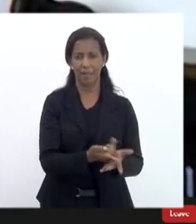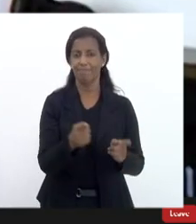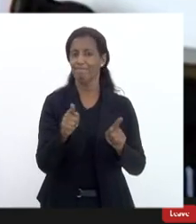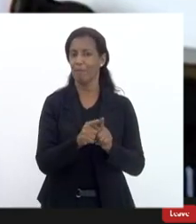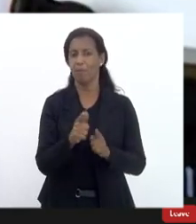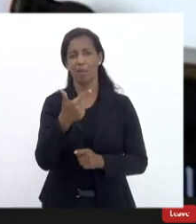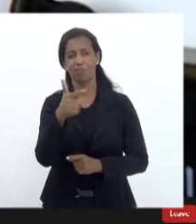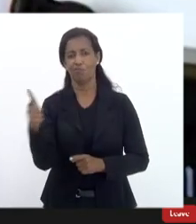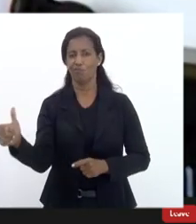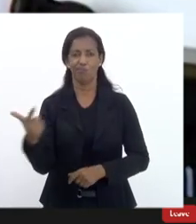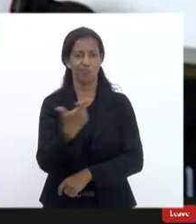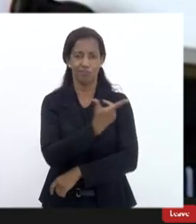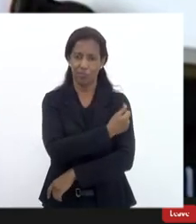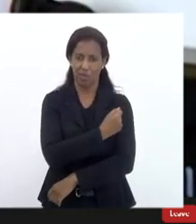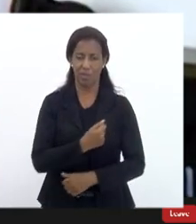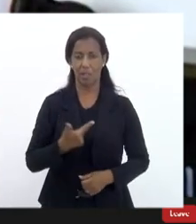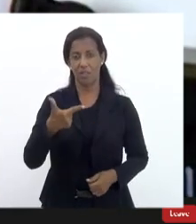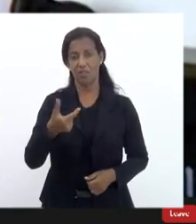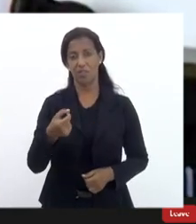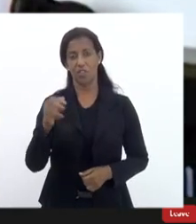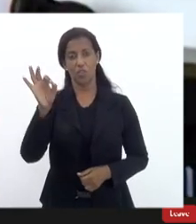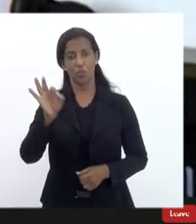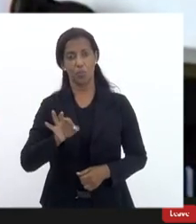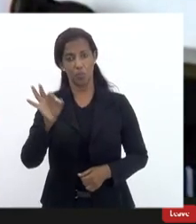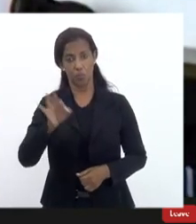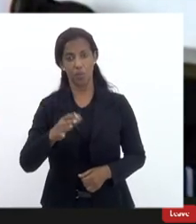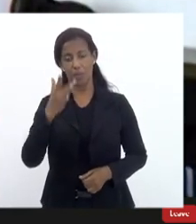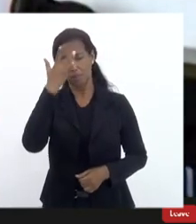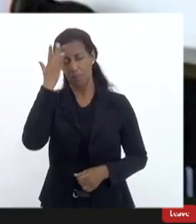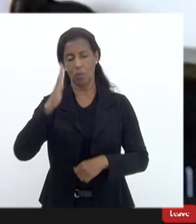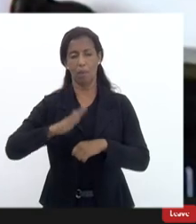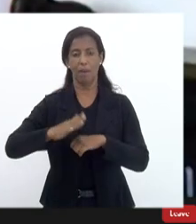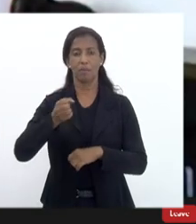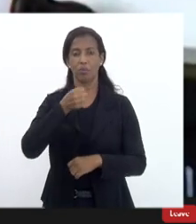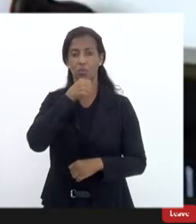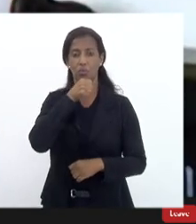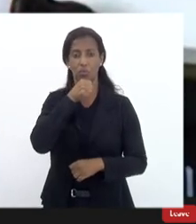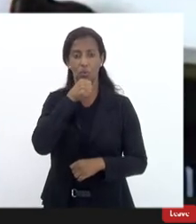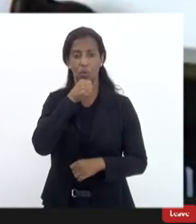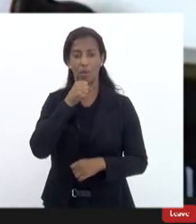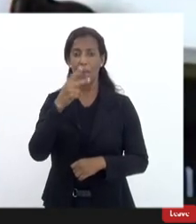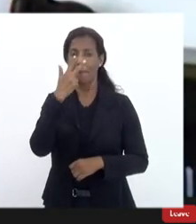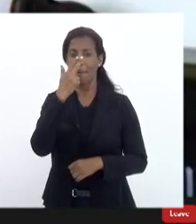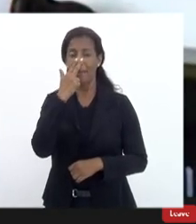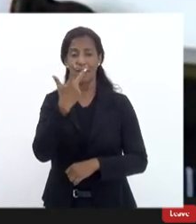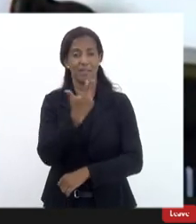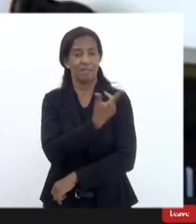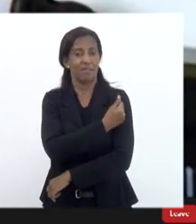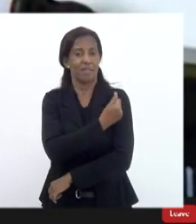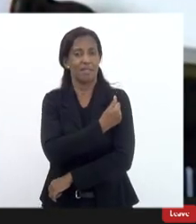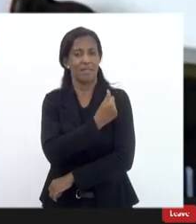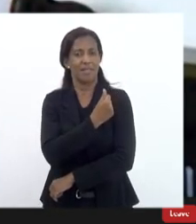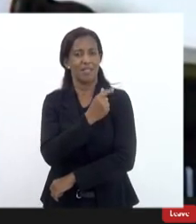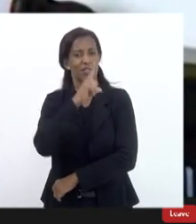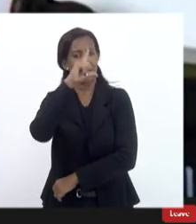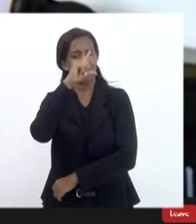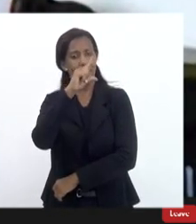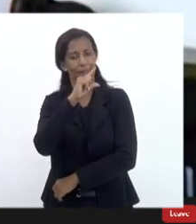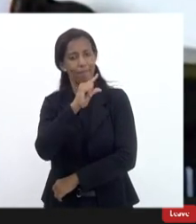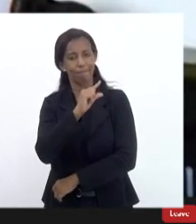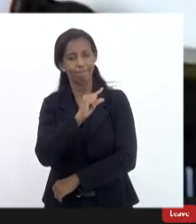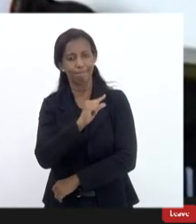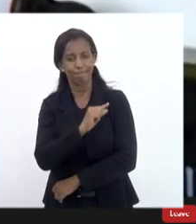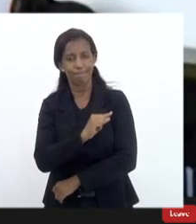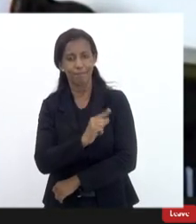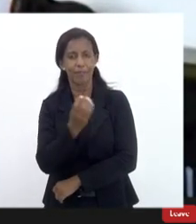vacinadas. 20% já são pessoas, especialmente mais idosas, que a vacina já vai perdendo ali aquela memória imunológica,